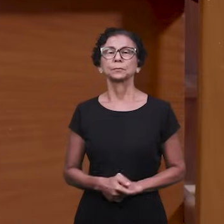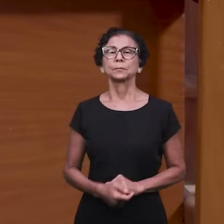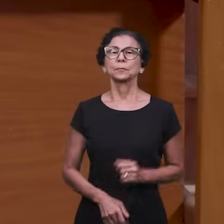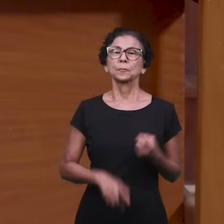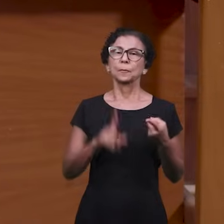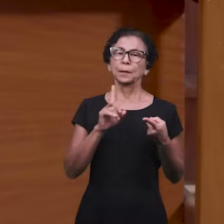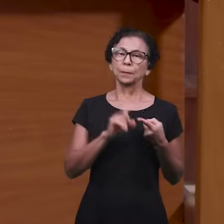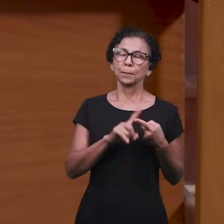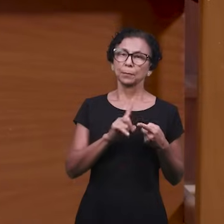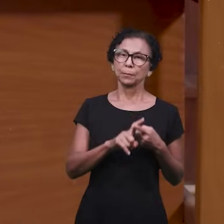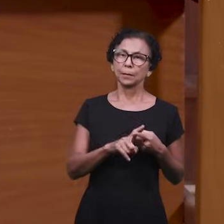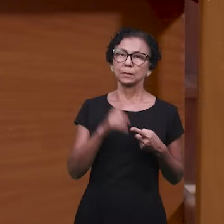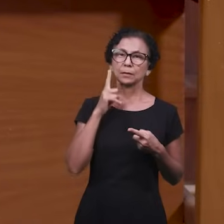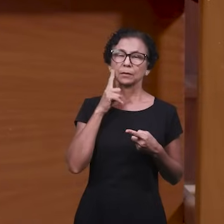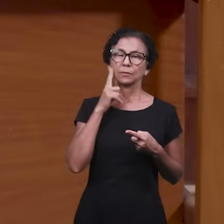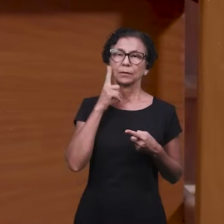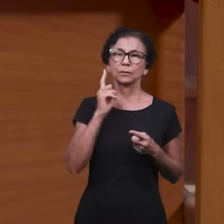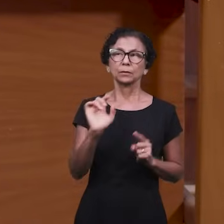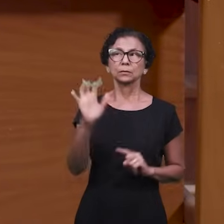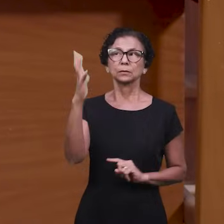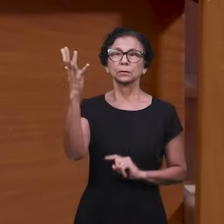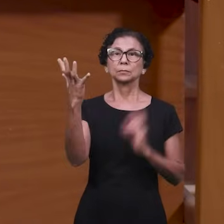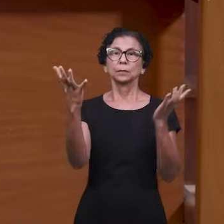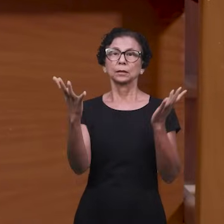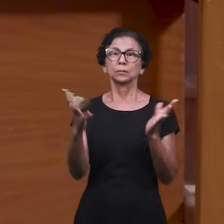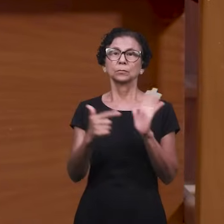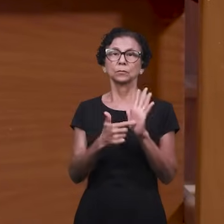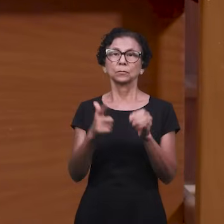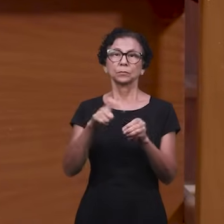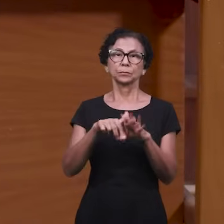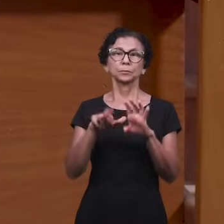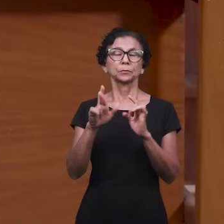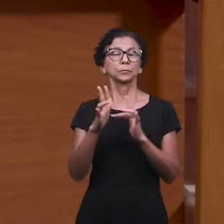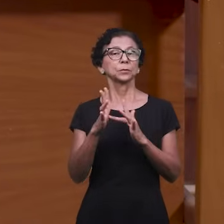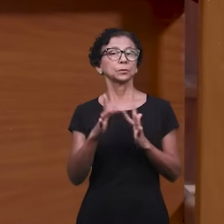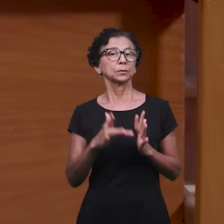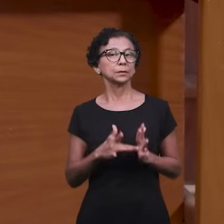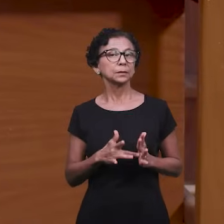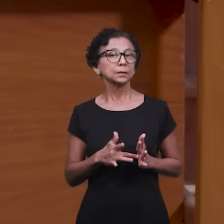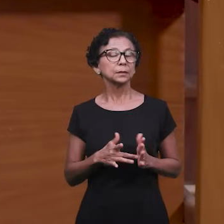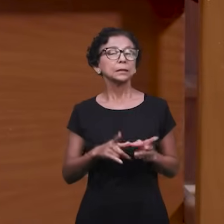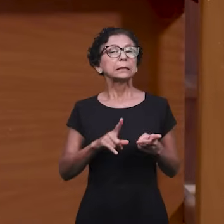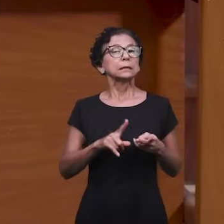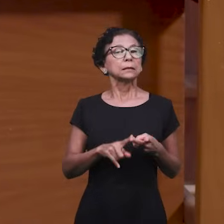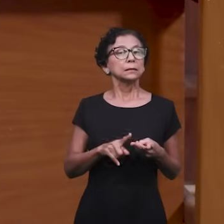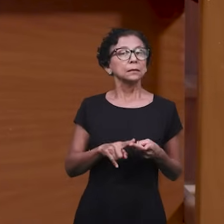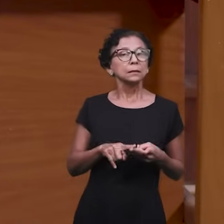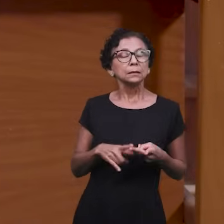os sinais que antecedem a volta do Senhor Jesus, e ele trata